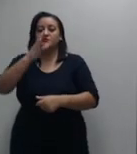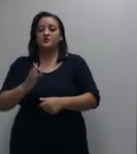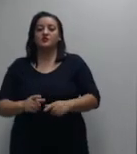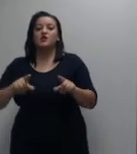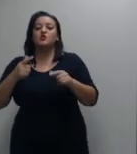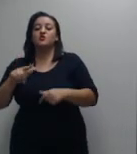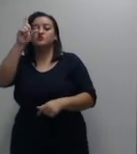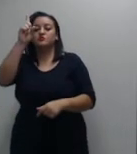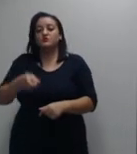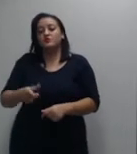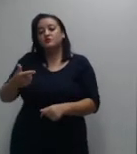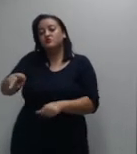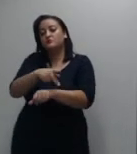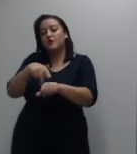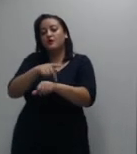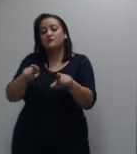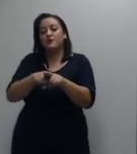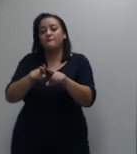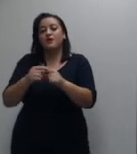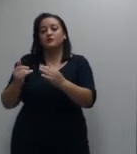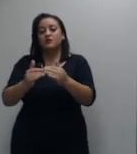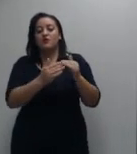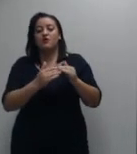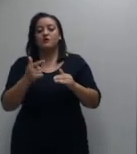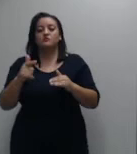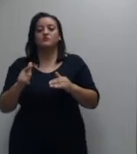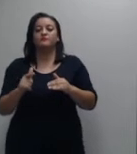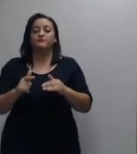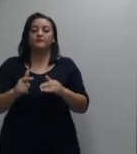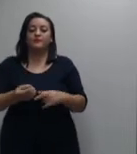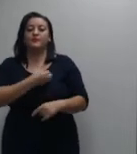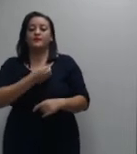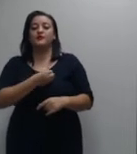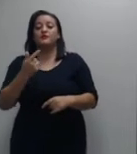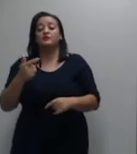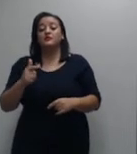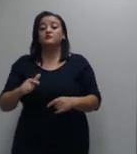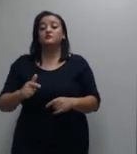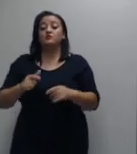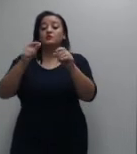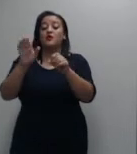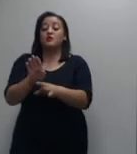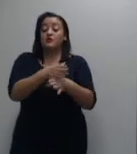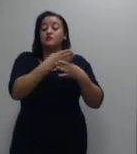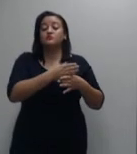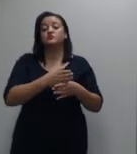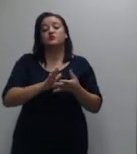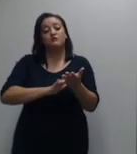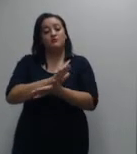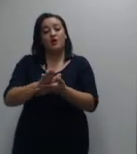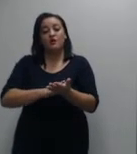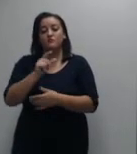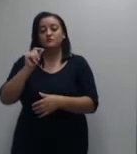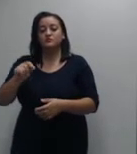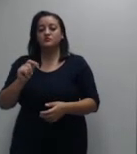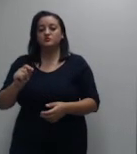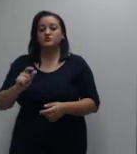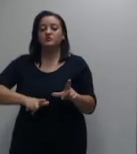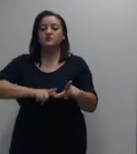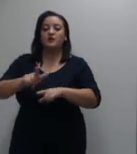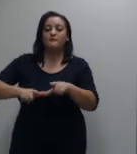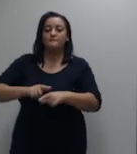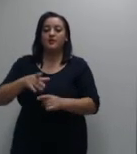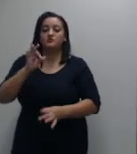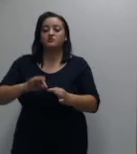judiciárias estrangeiras dispondo sobre as hipóteses que não há exclusão de atuação do